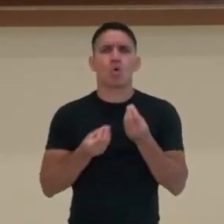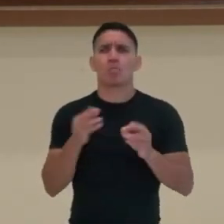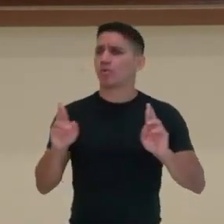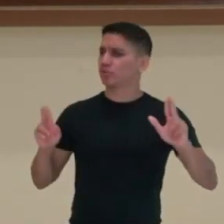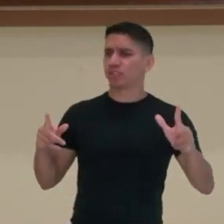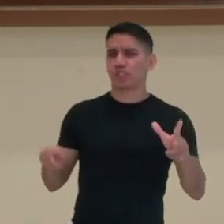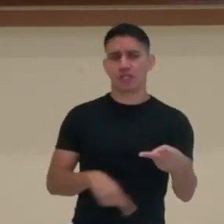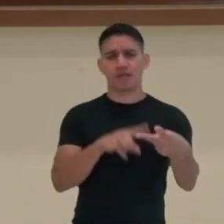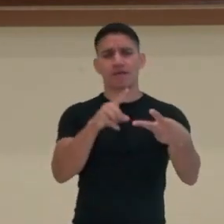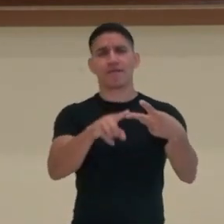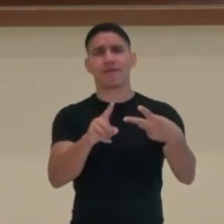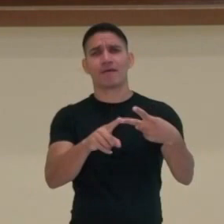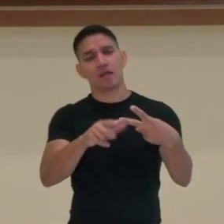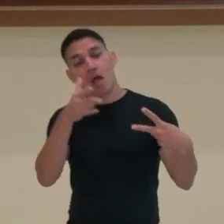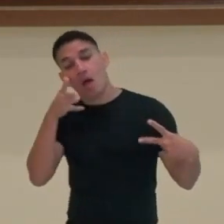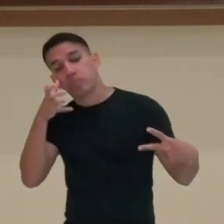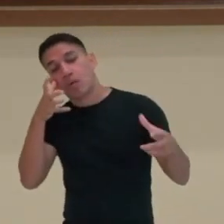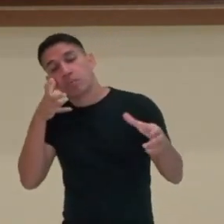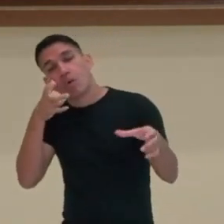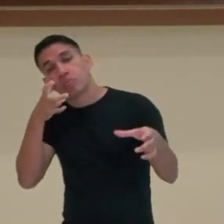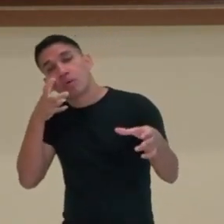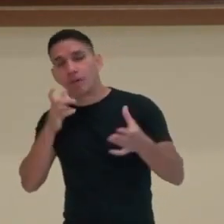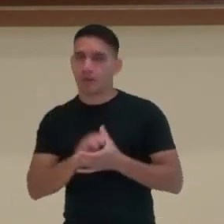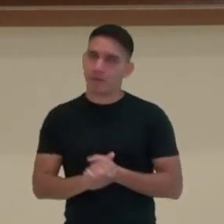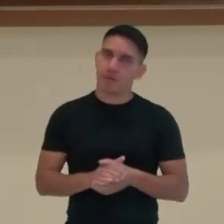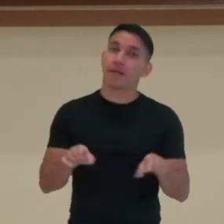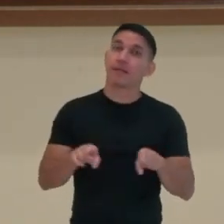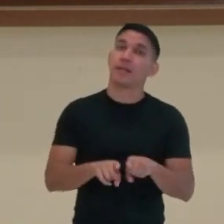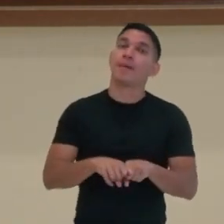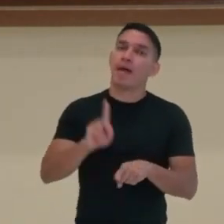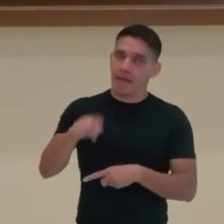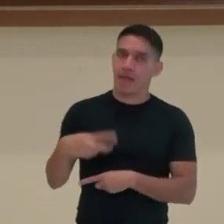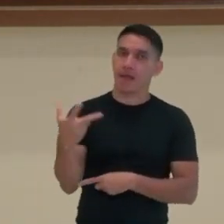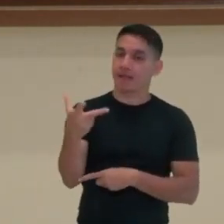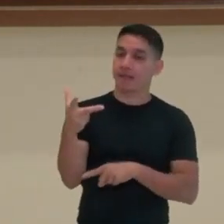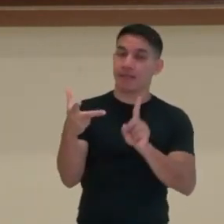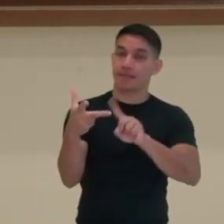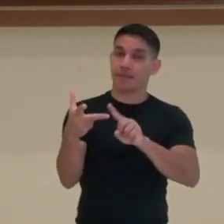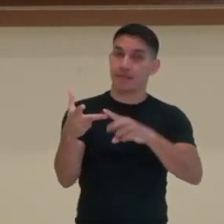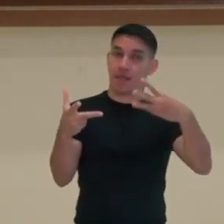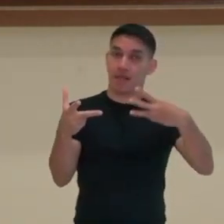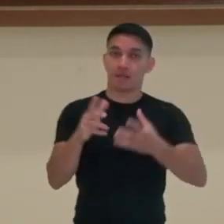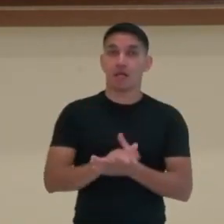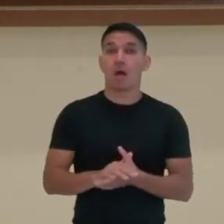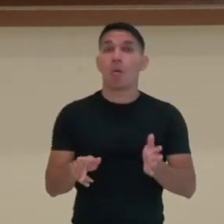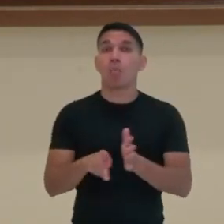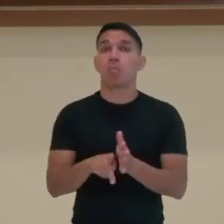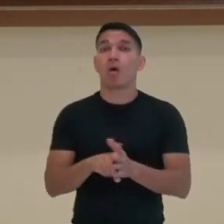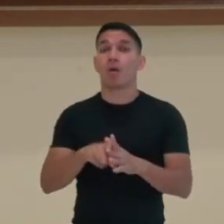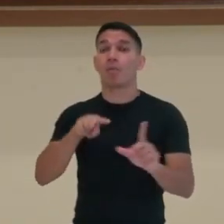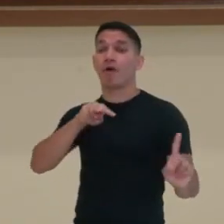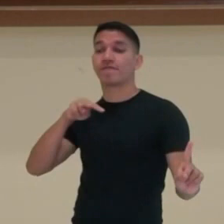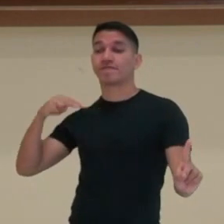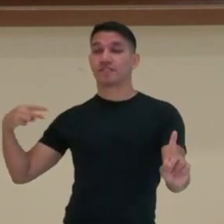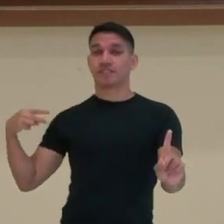do observador? O observador, que também é em terceira pessoa, ele conta do teu ponto de